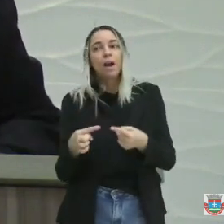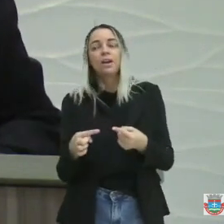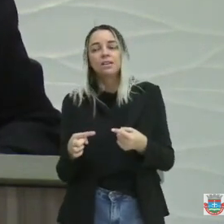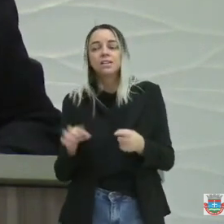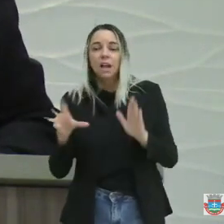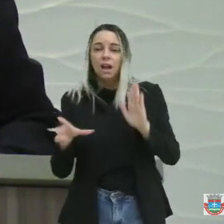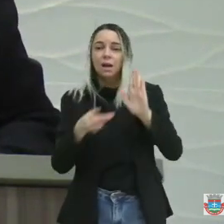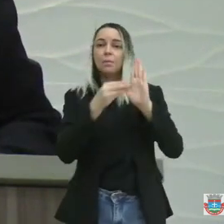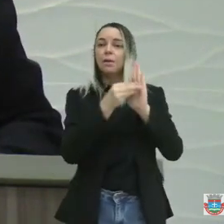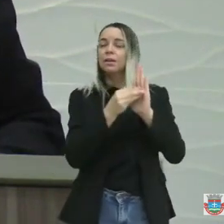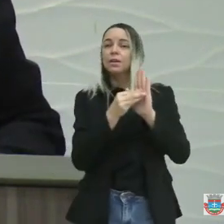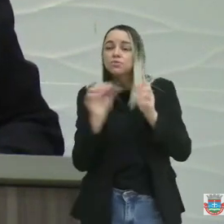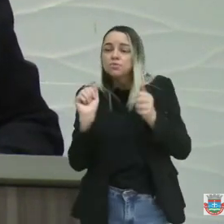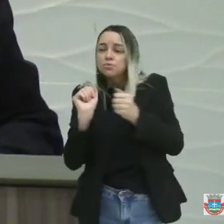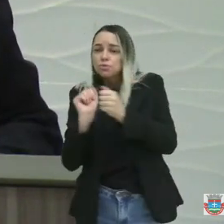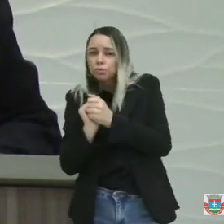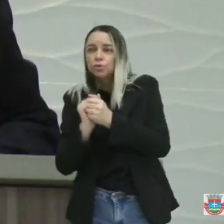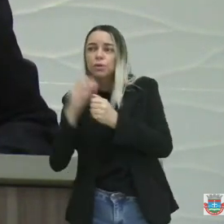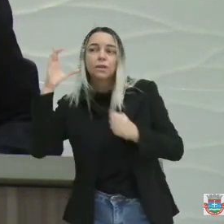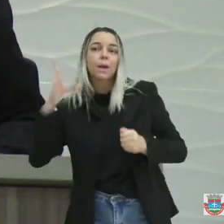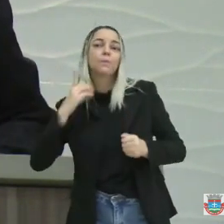emenda junto a um deputado.